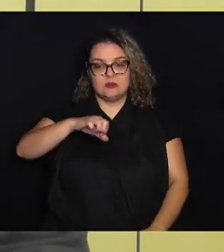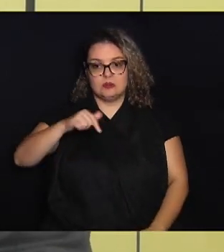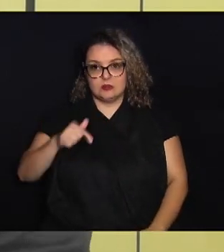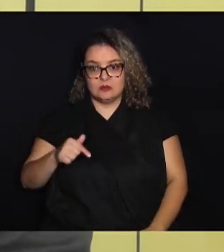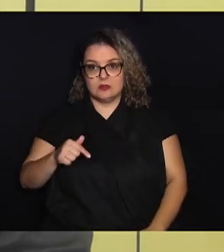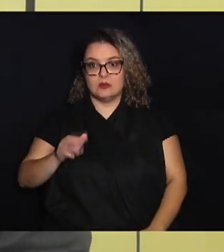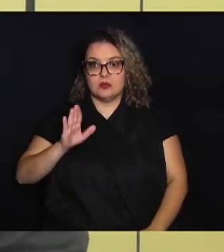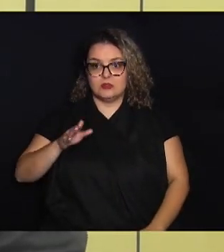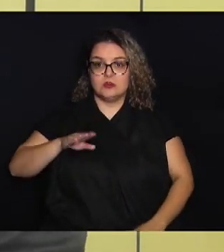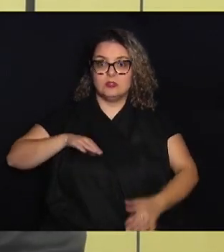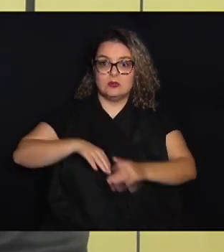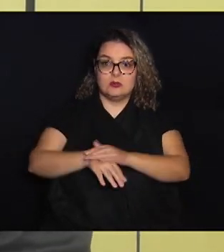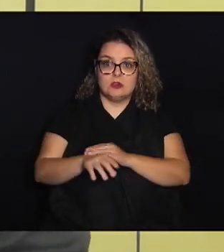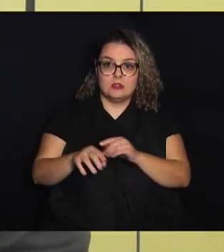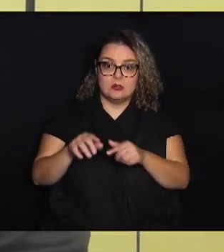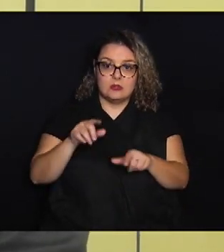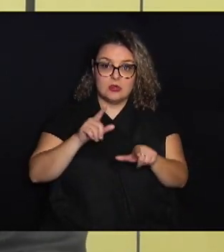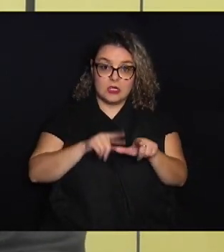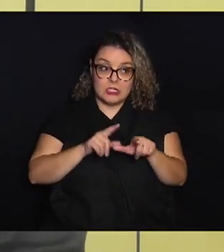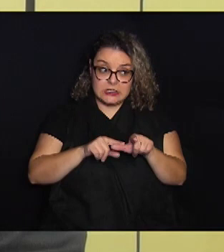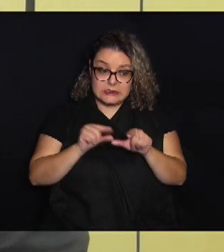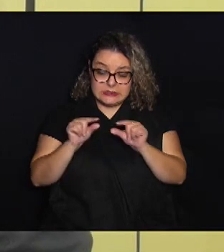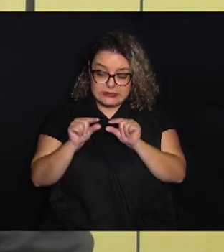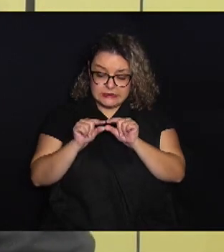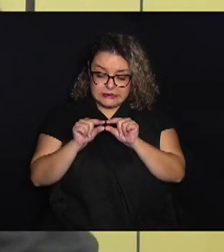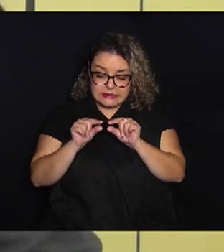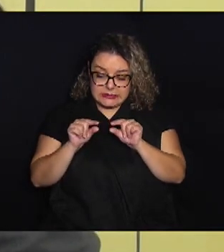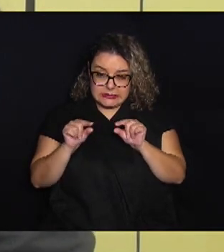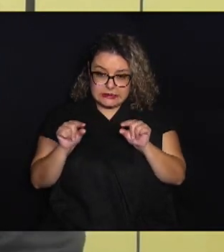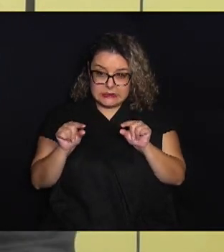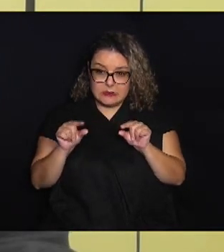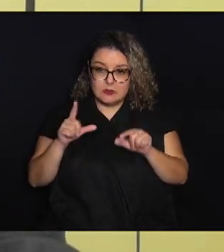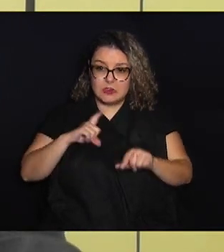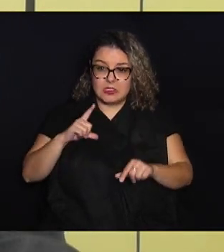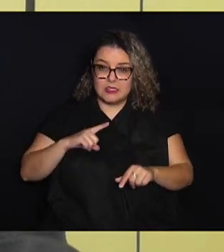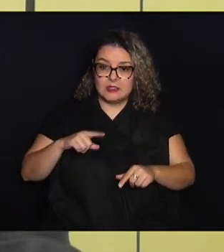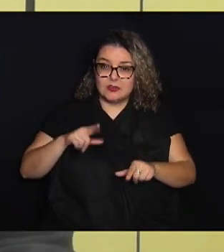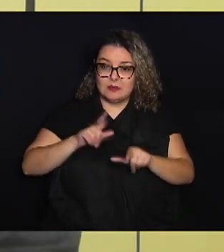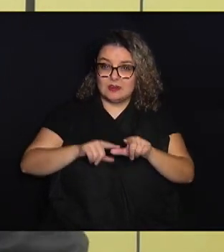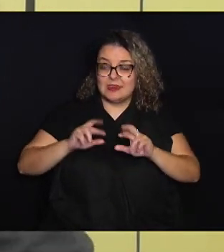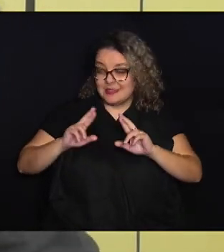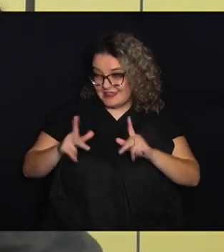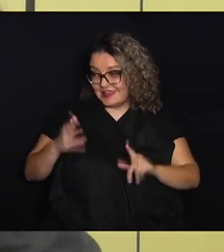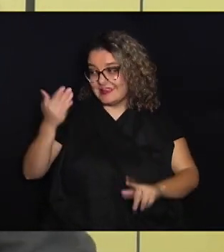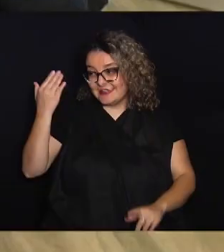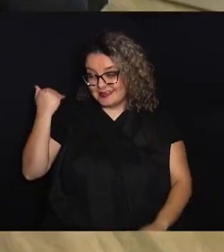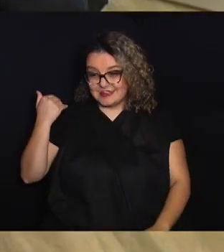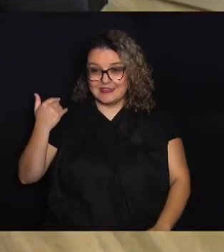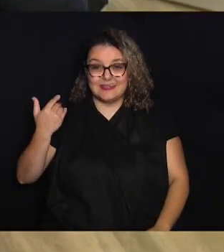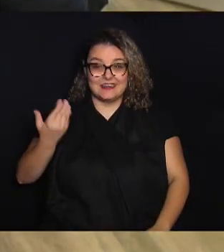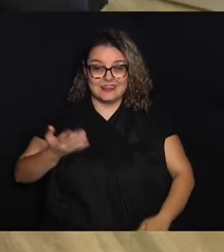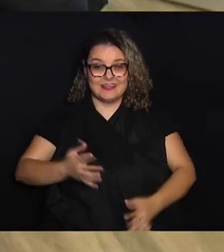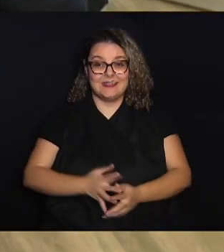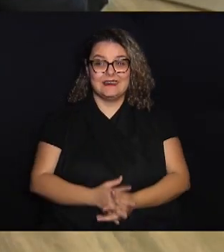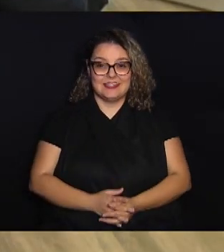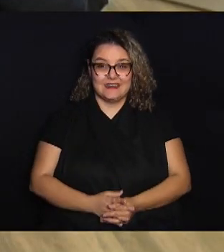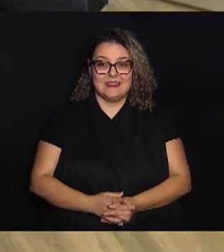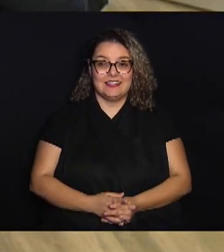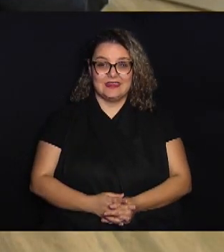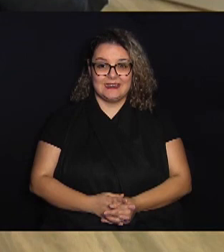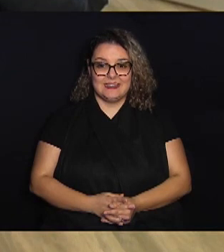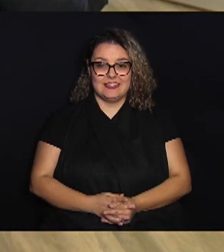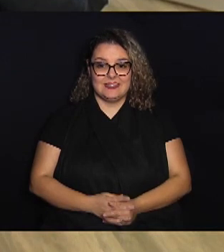acostumar a ler aquelas letrinhas, sabe, André? Que o pessoal tinha uma caligrafia um pouco diferente na época. Bom, tem também, né,